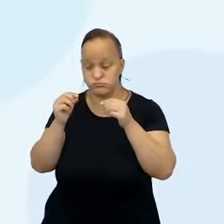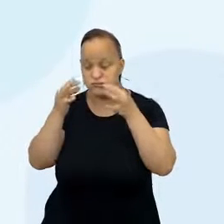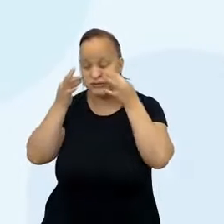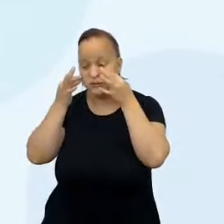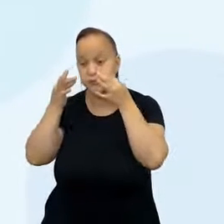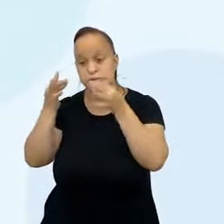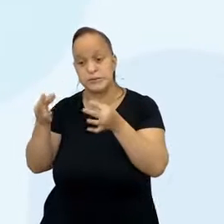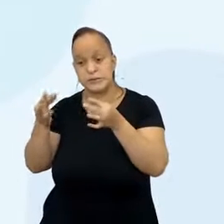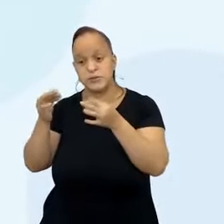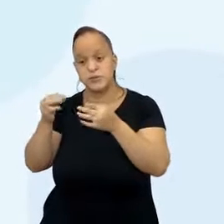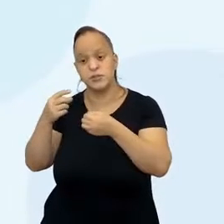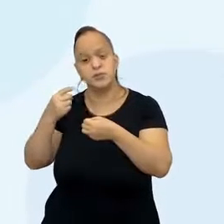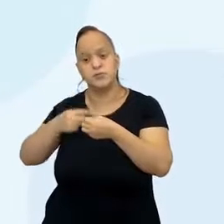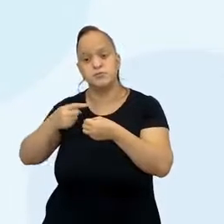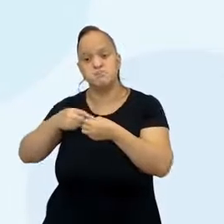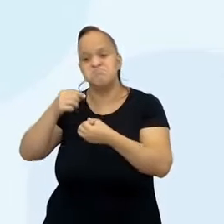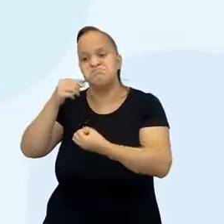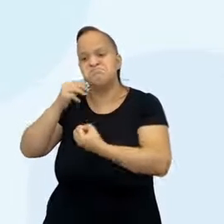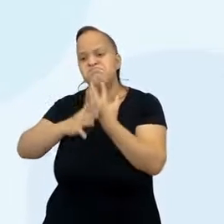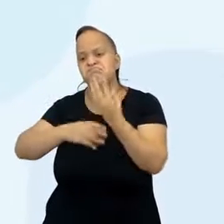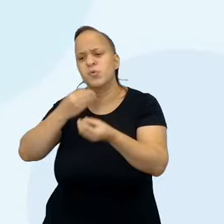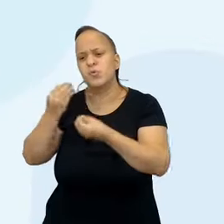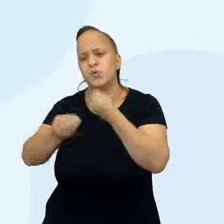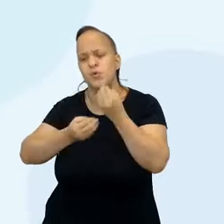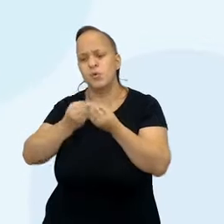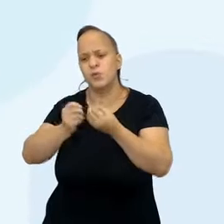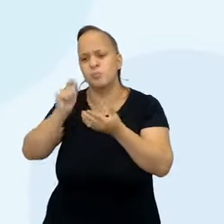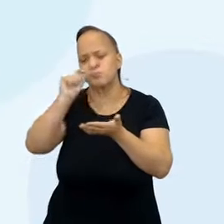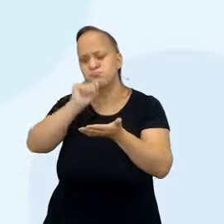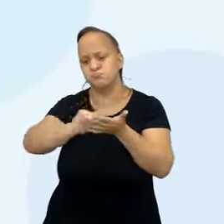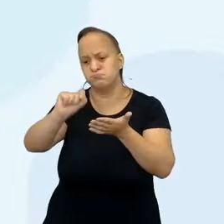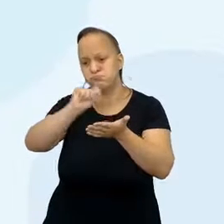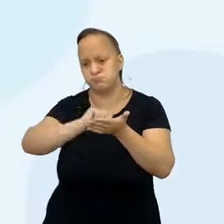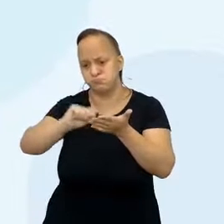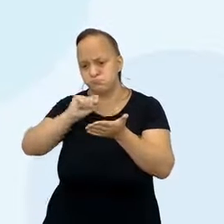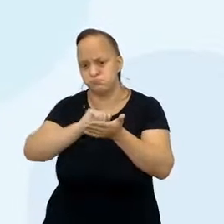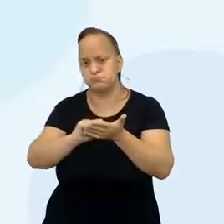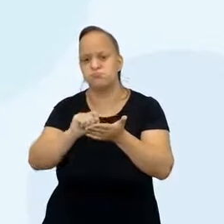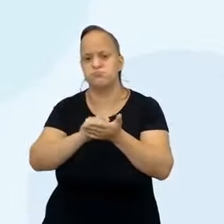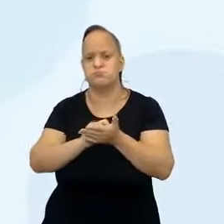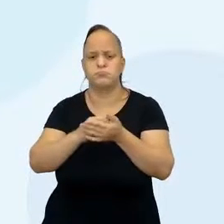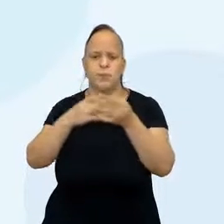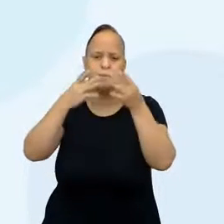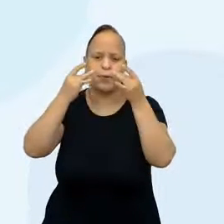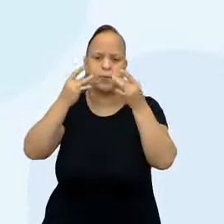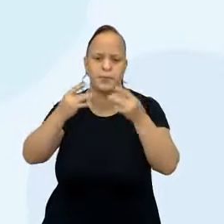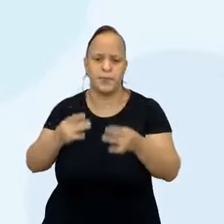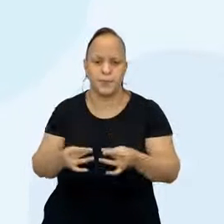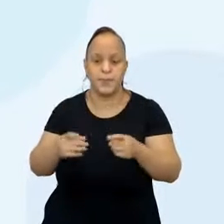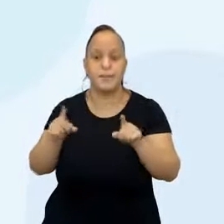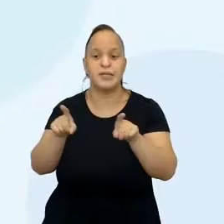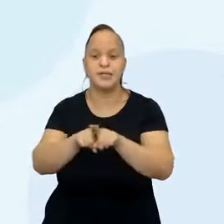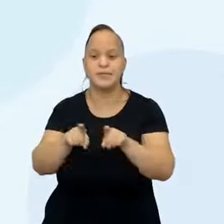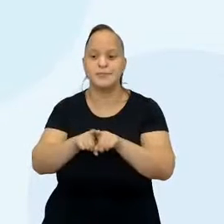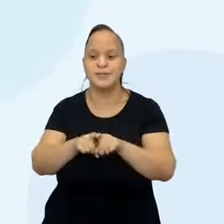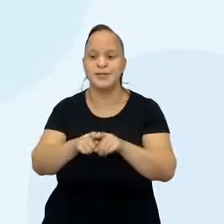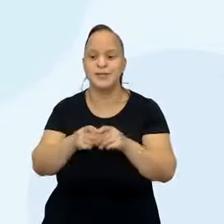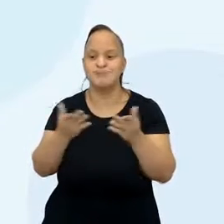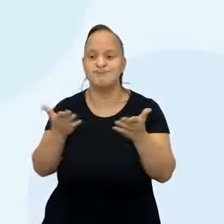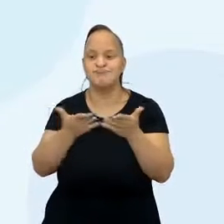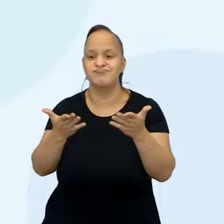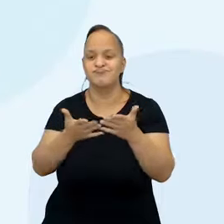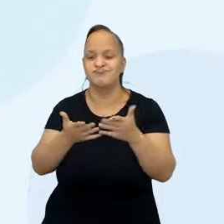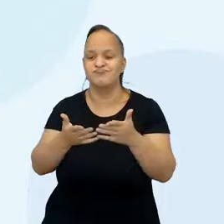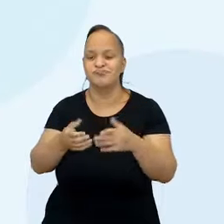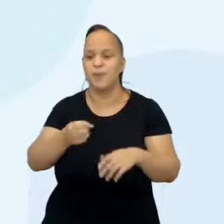construção da cidade, o relatório, e aí trazendo também uma outra situação já muito atual do podcast, para